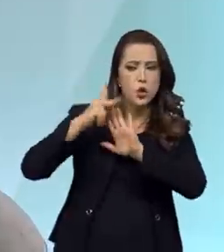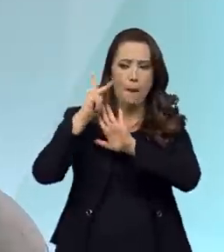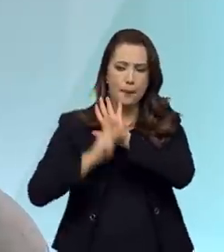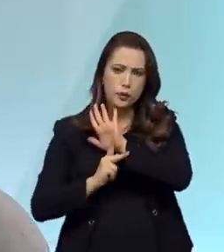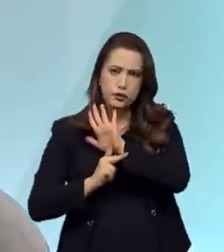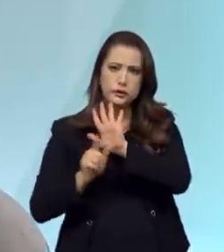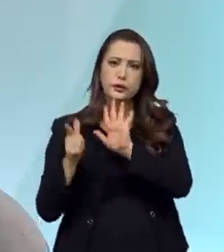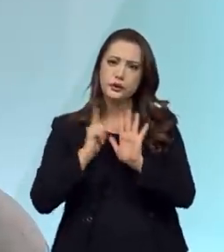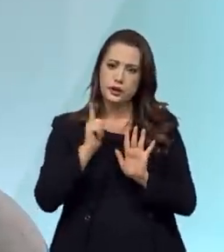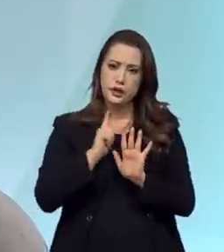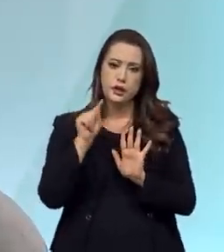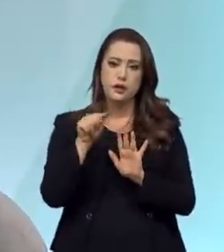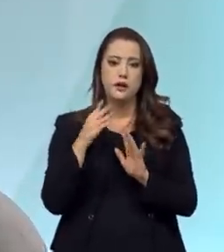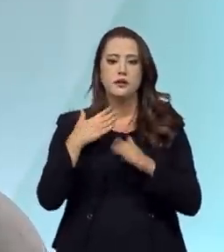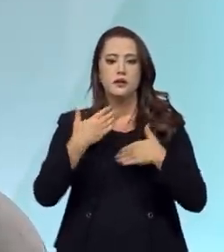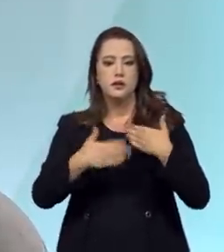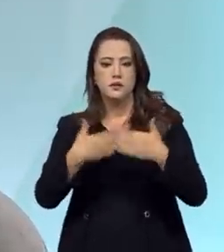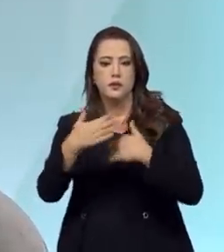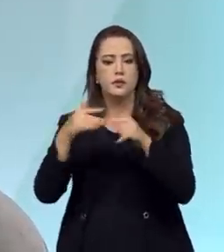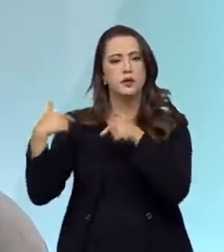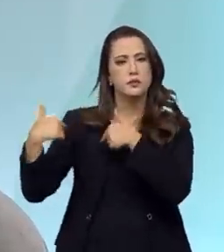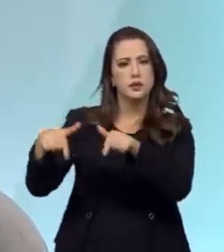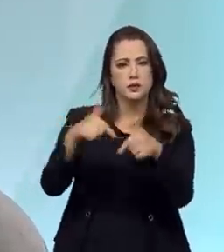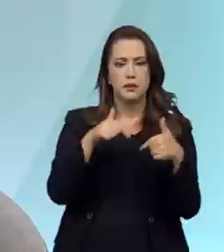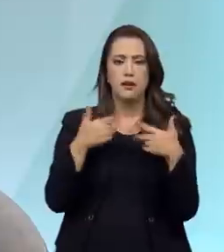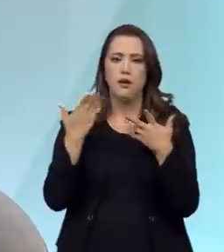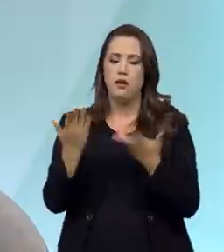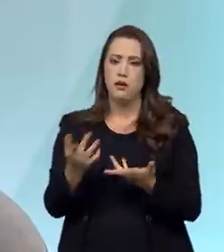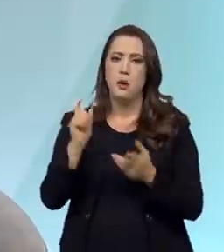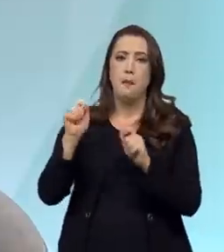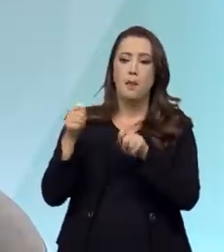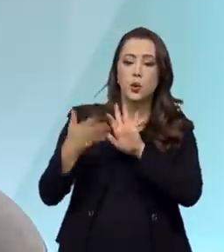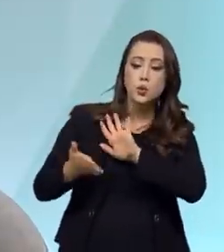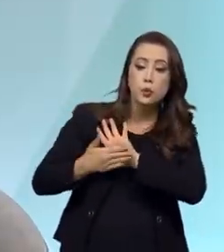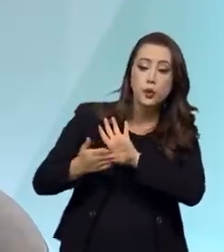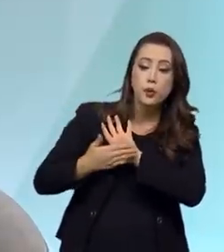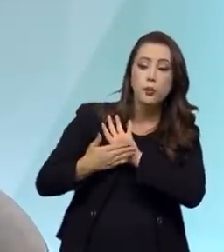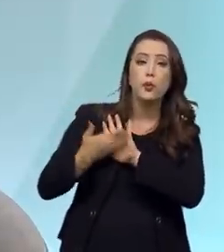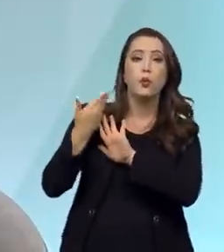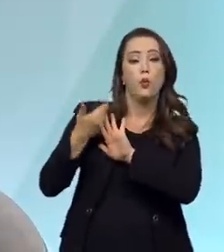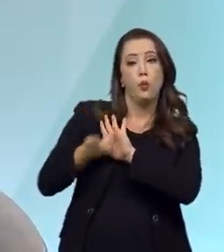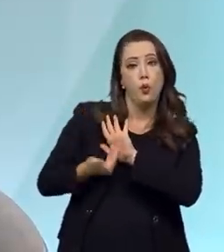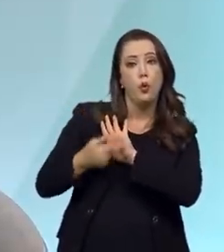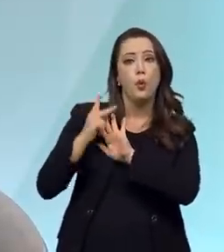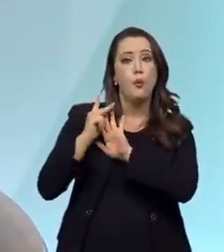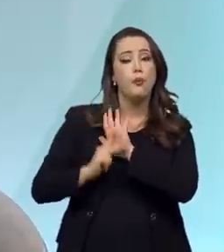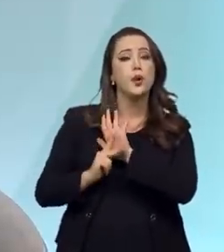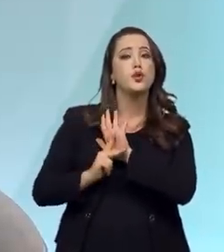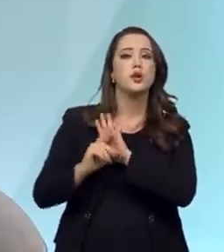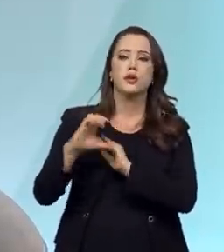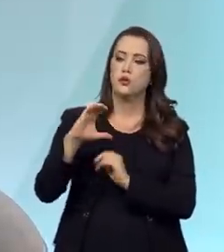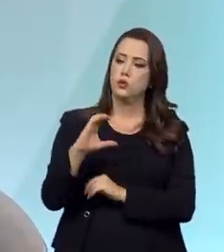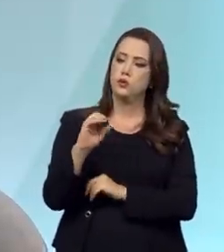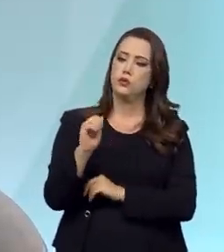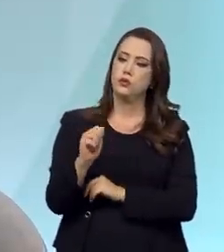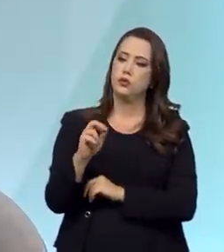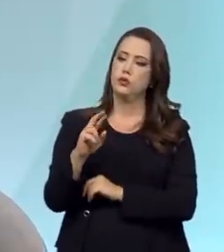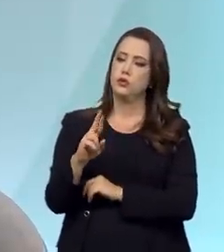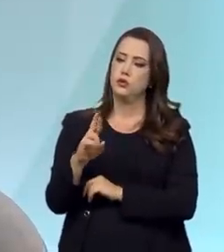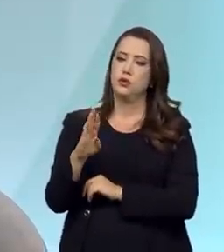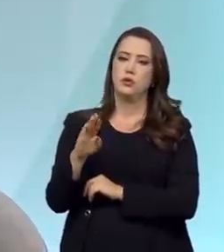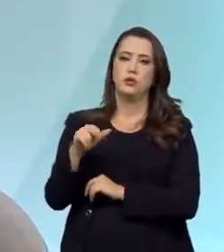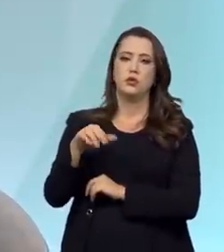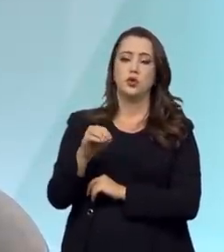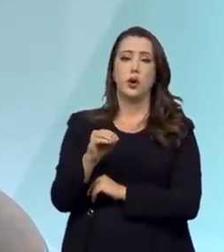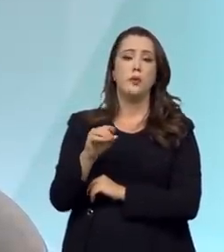faz é te missões para desenvolver aquela atividade você pode propor um projeto de carbono que que significa isso você me dá fazer um